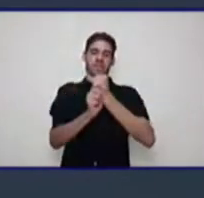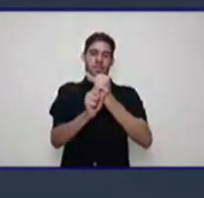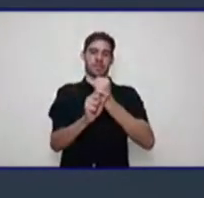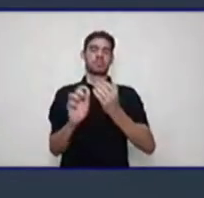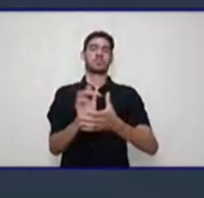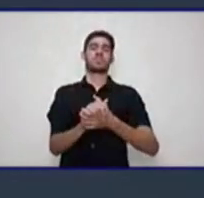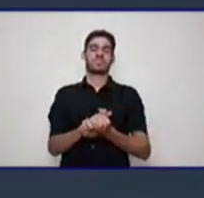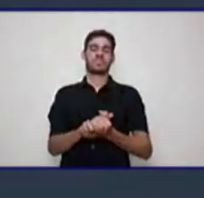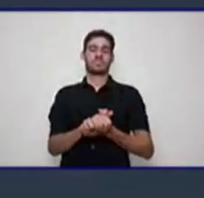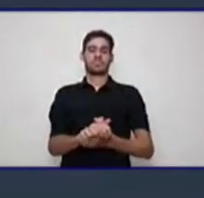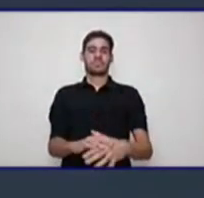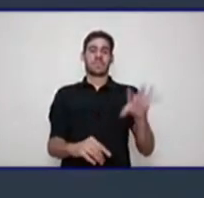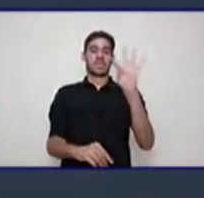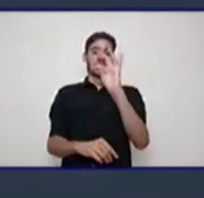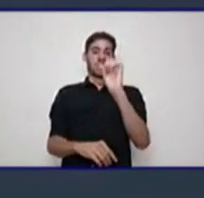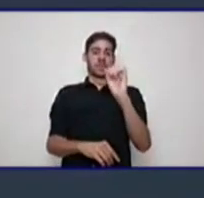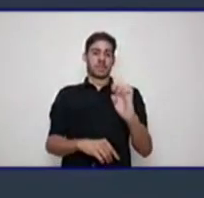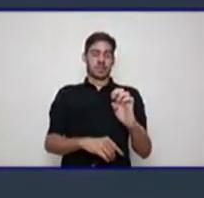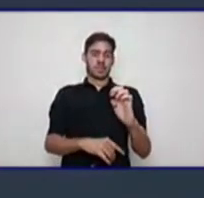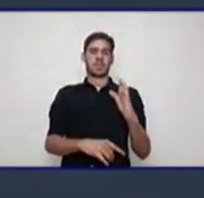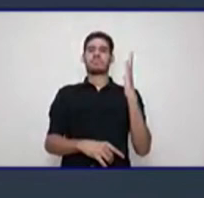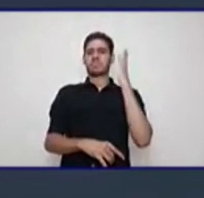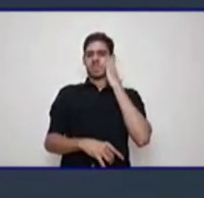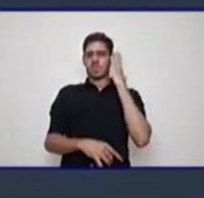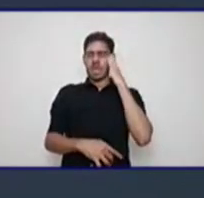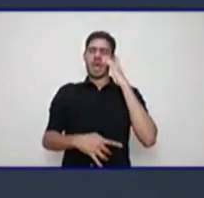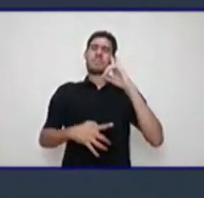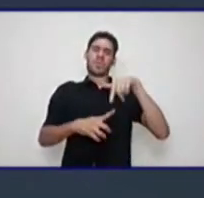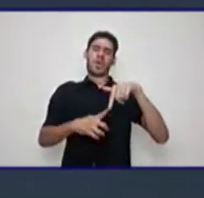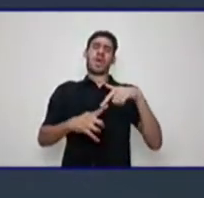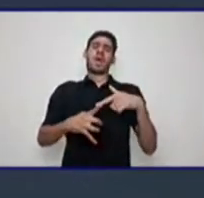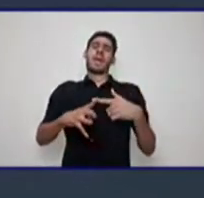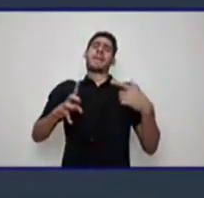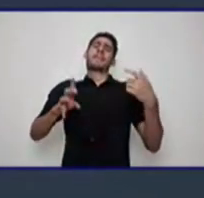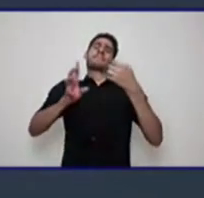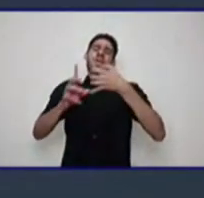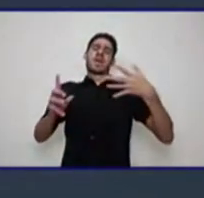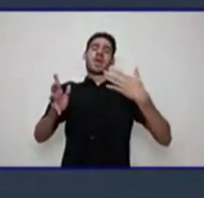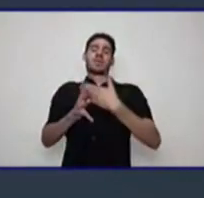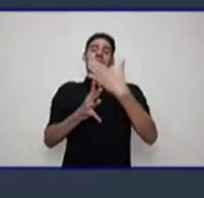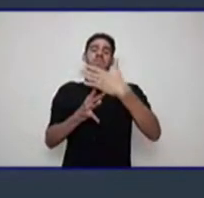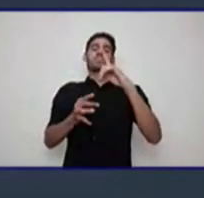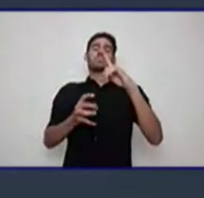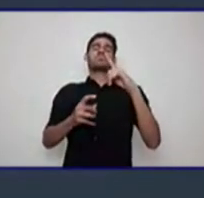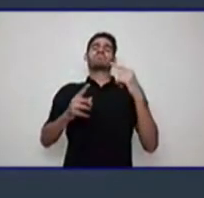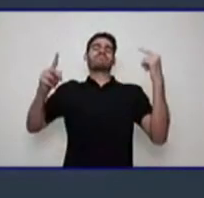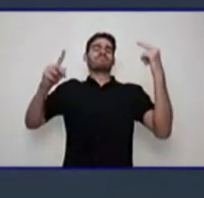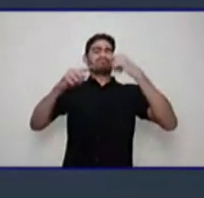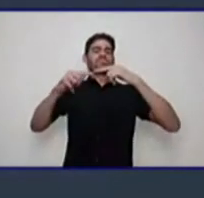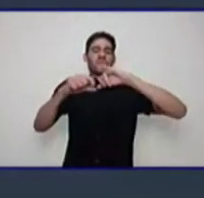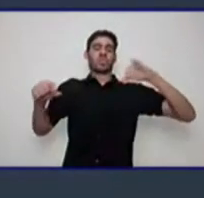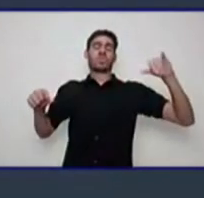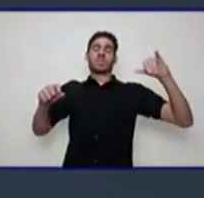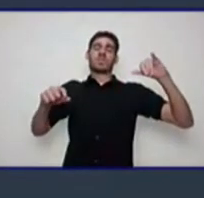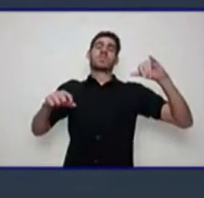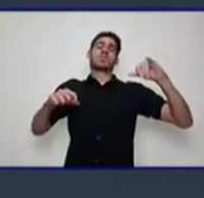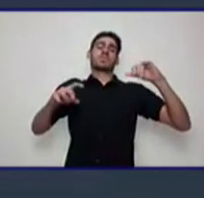O TSE reconhece como critério inicial para a caracterização de propaganda